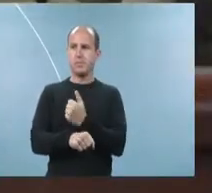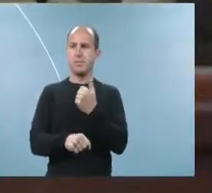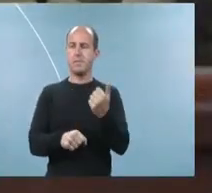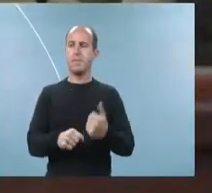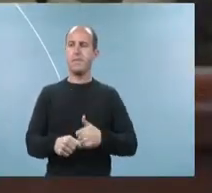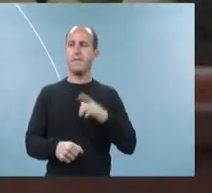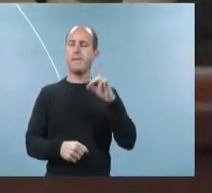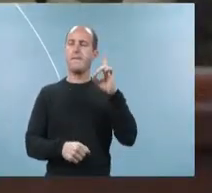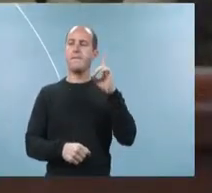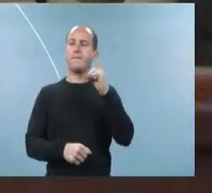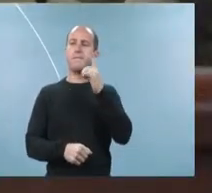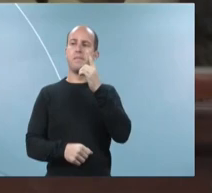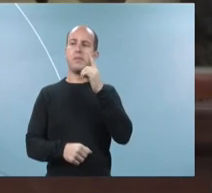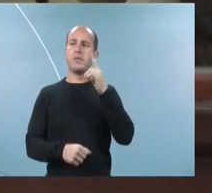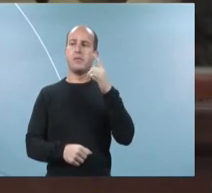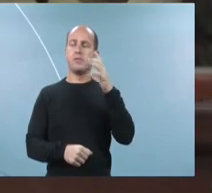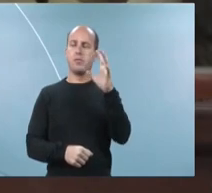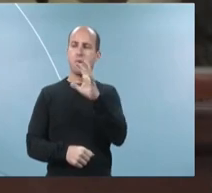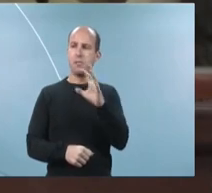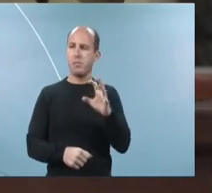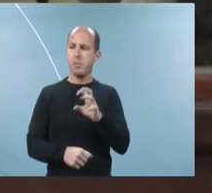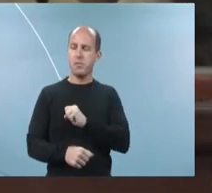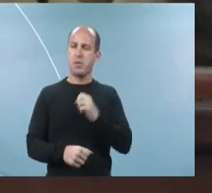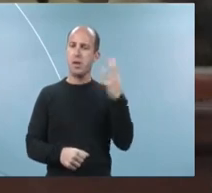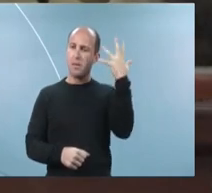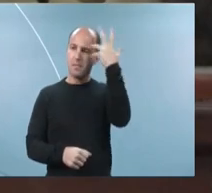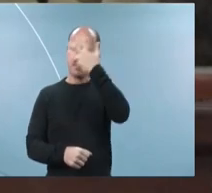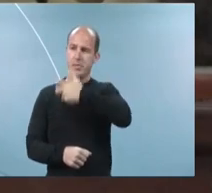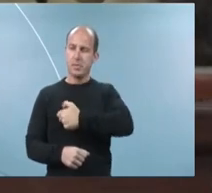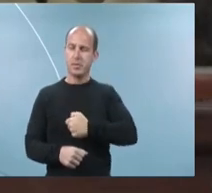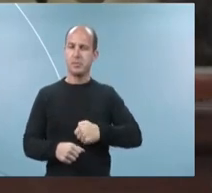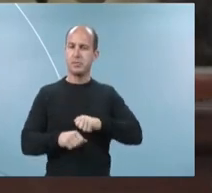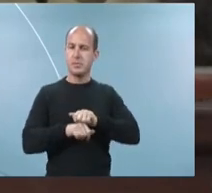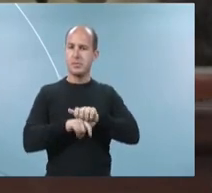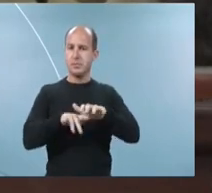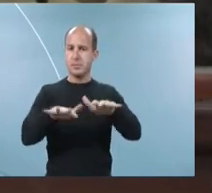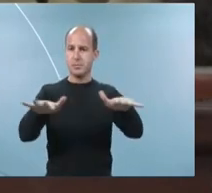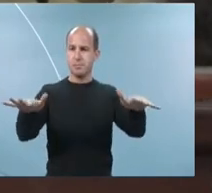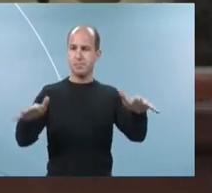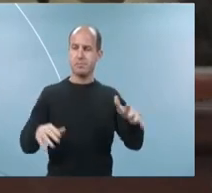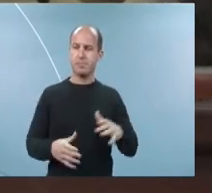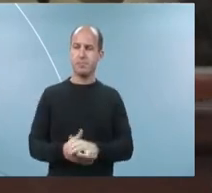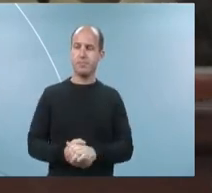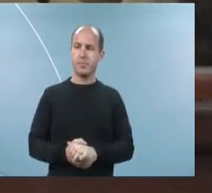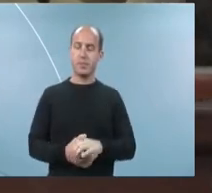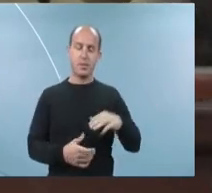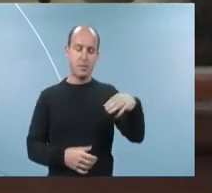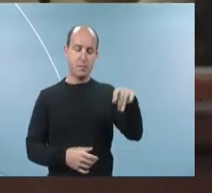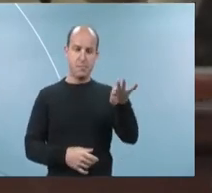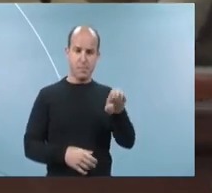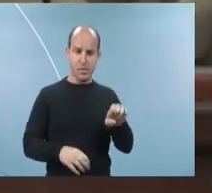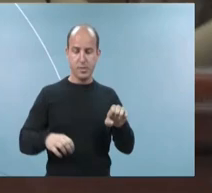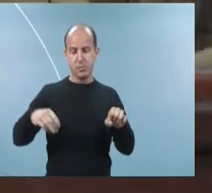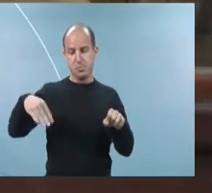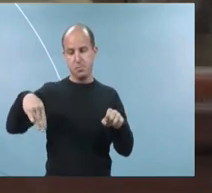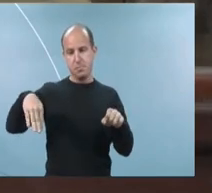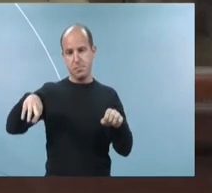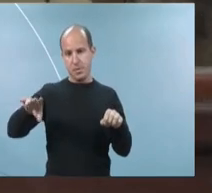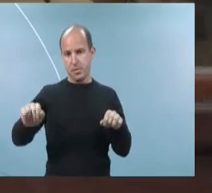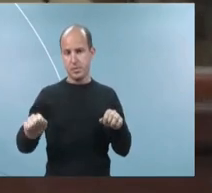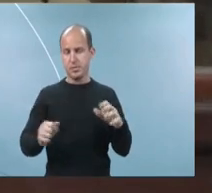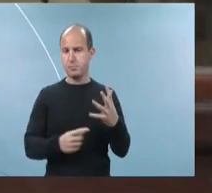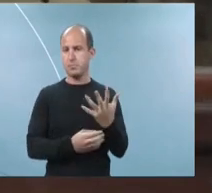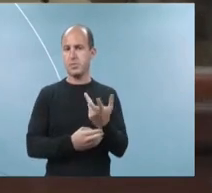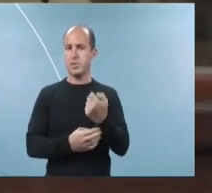cor, pelo fazer com amor, a beleza irradia. O mestre ou mestra artesã